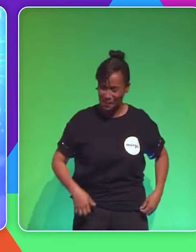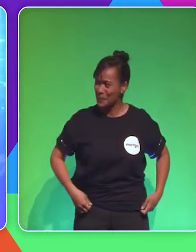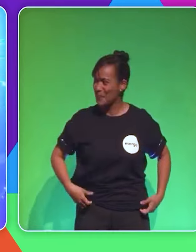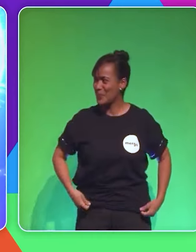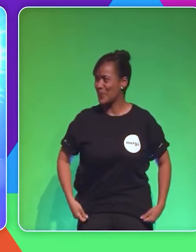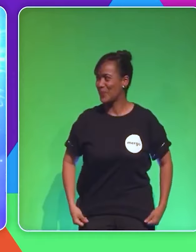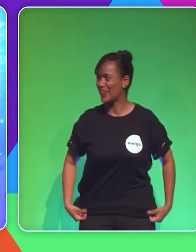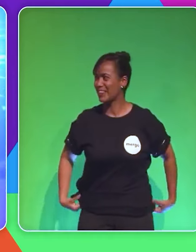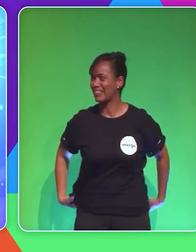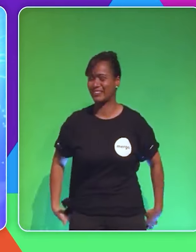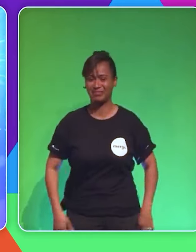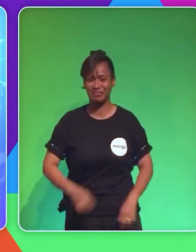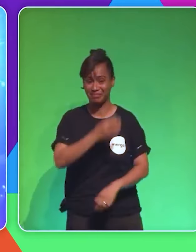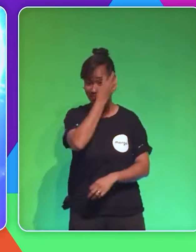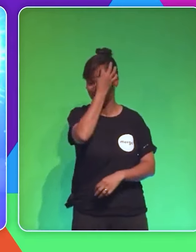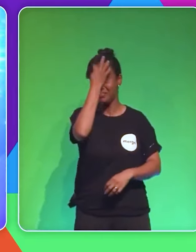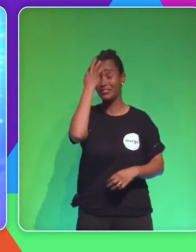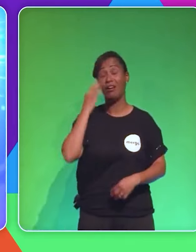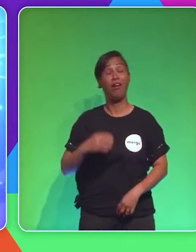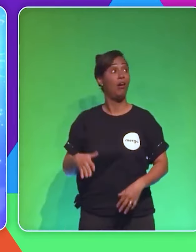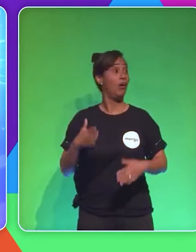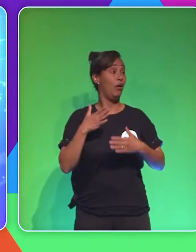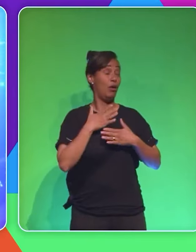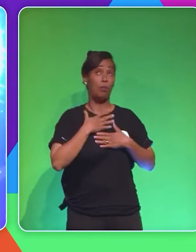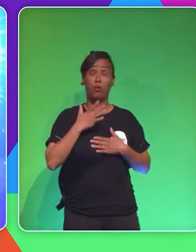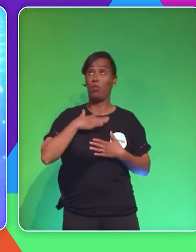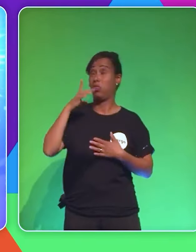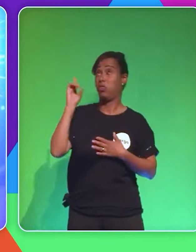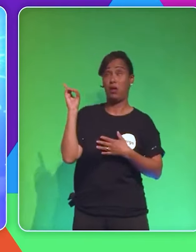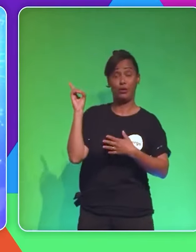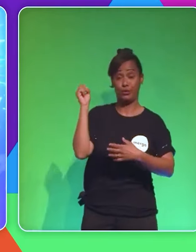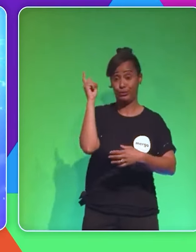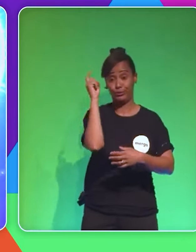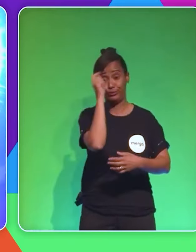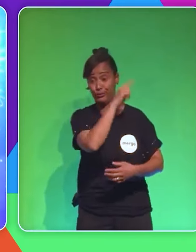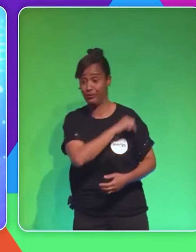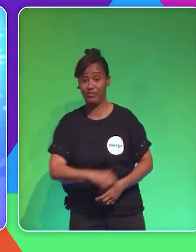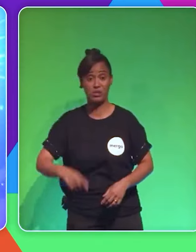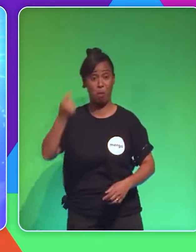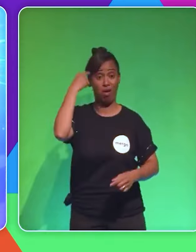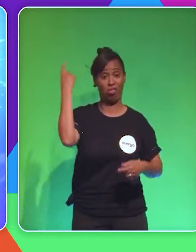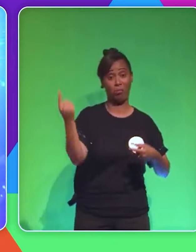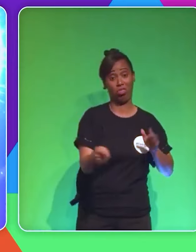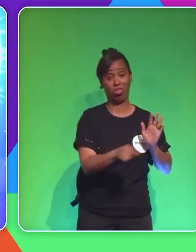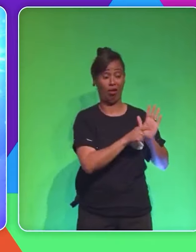aí Ai meu Deus do céu como é difícil eliminar esse Sênior